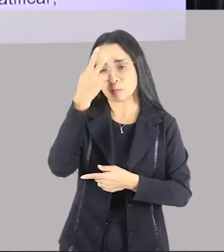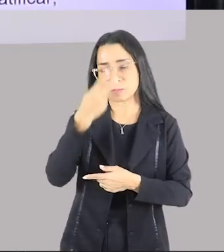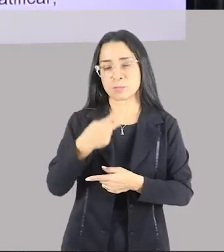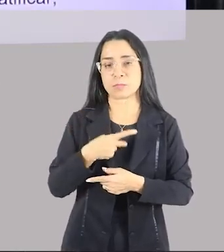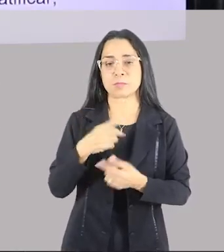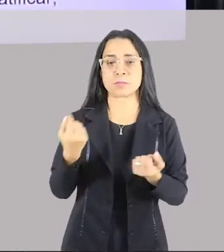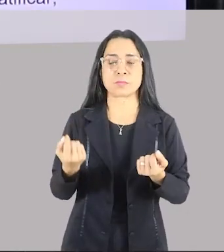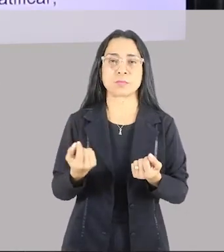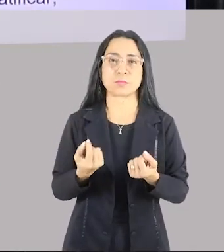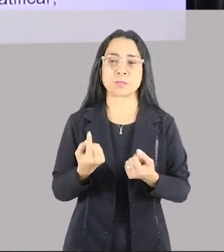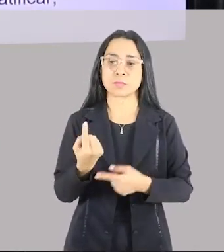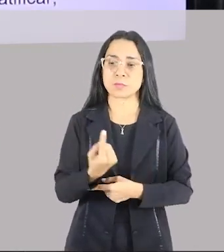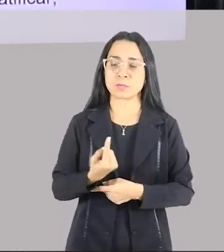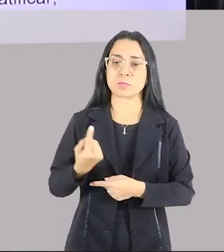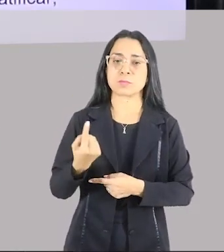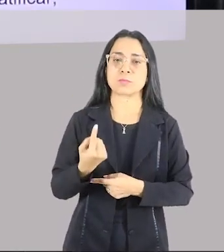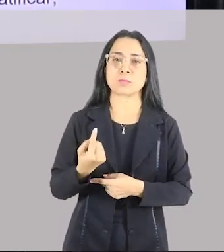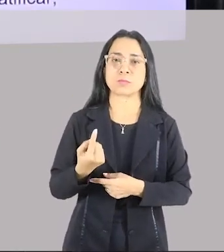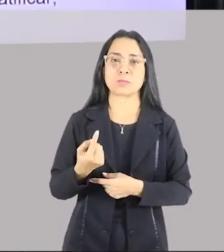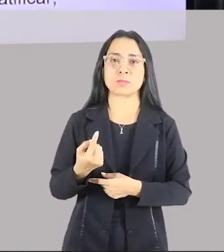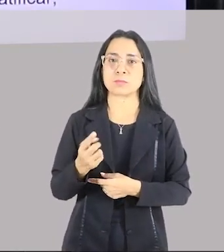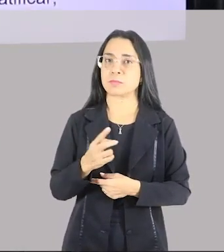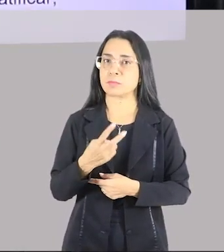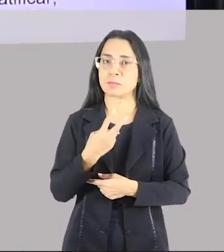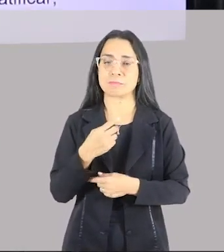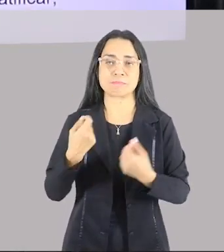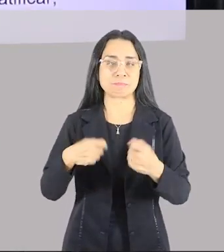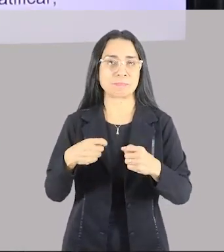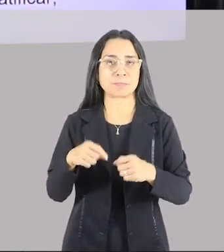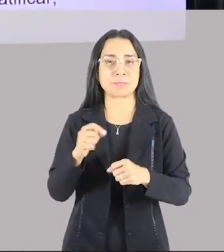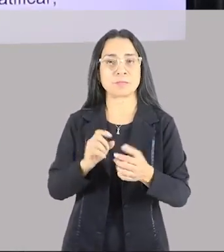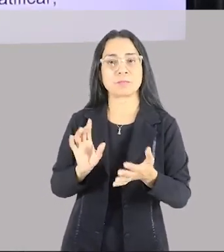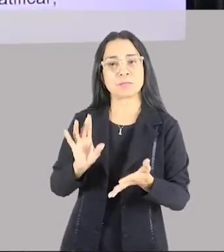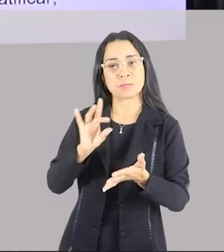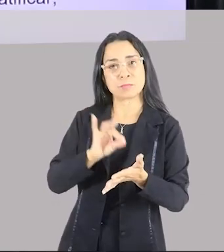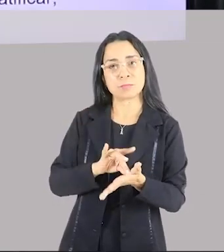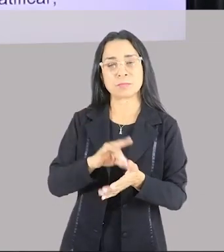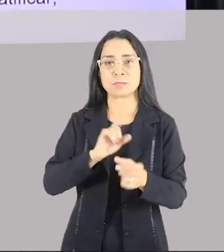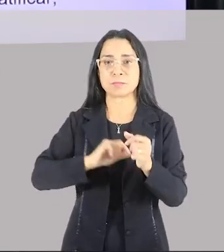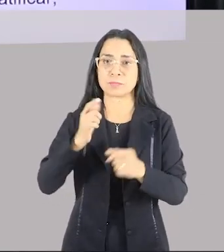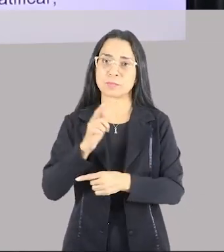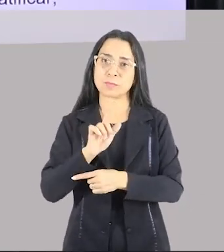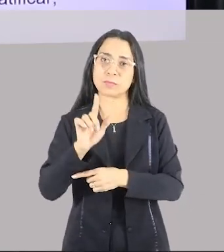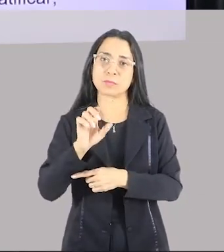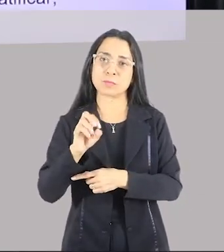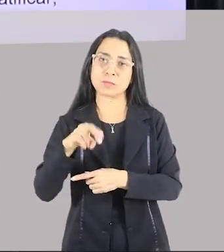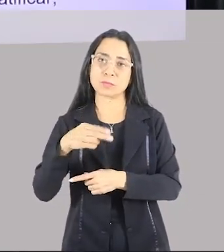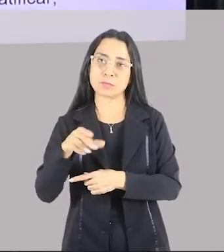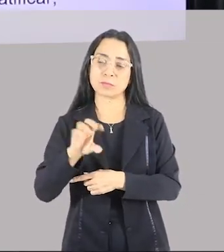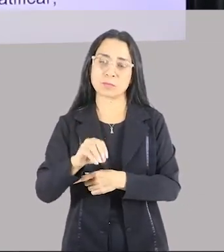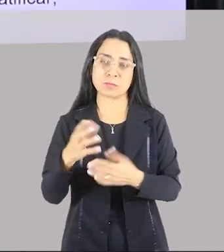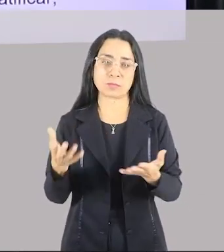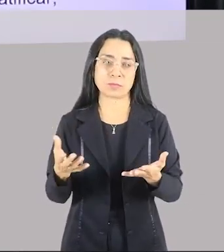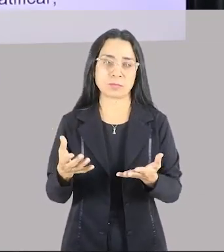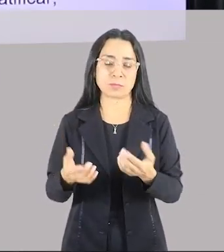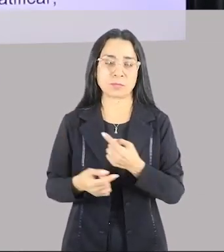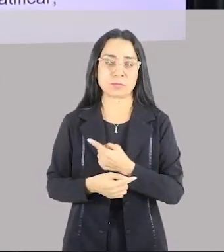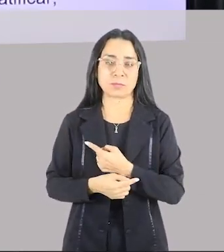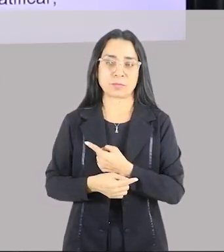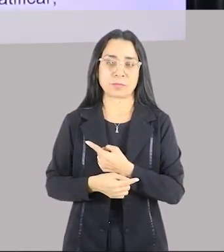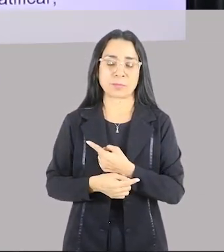forma individual, sem precisar da validação de outro órgão. Ato simples, uma